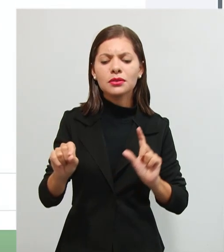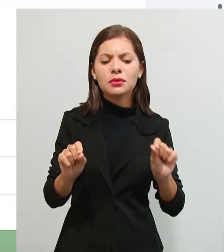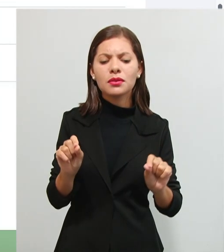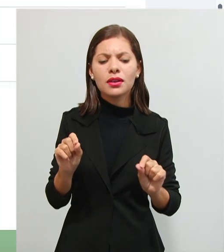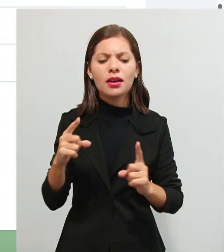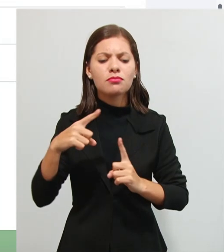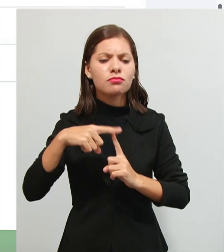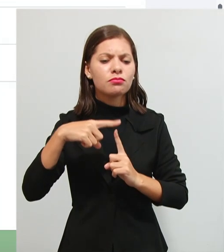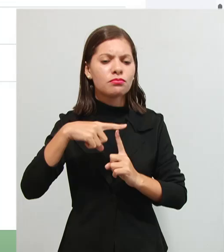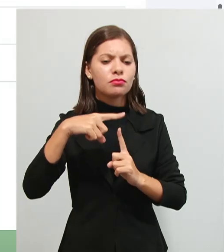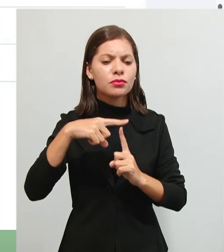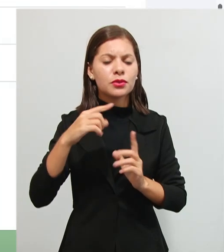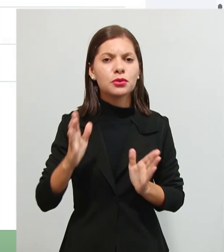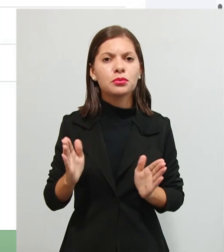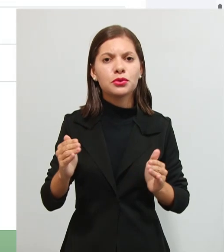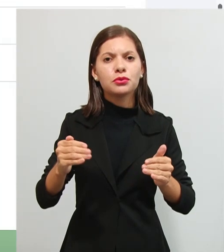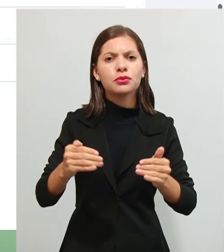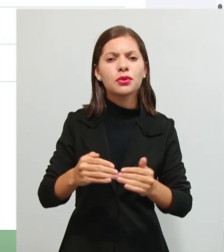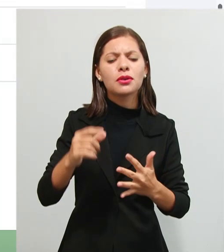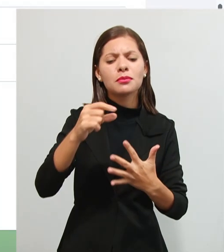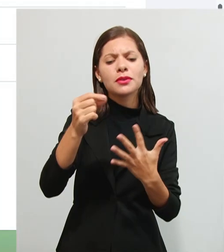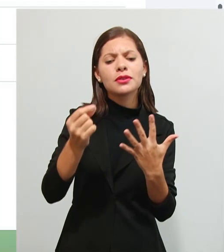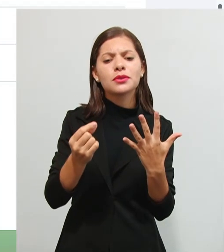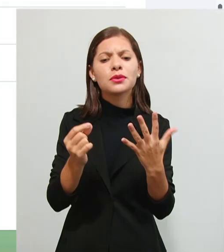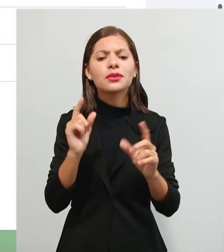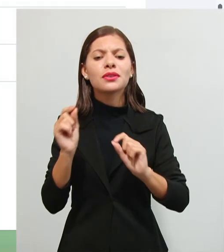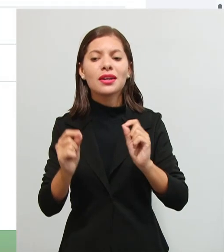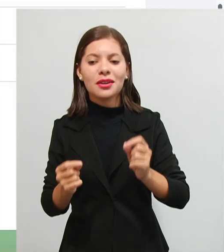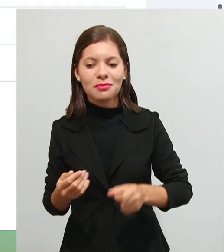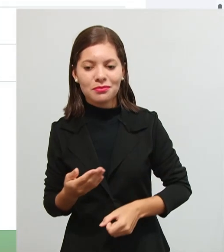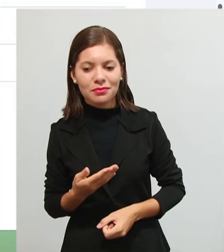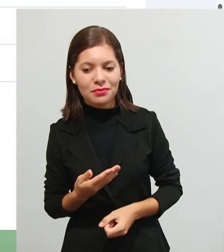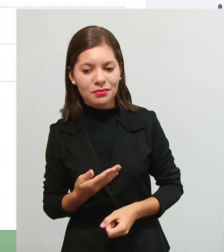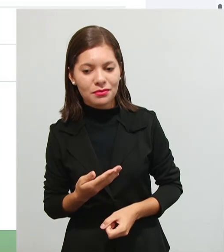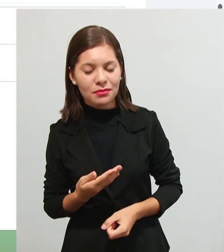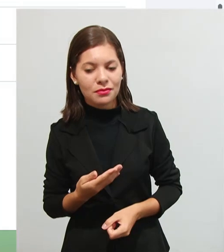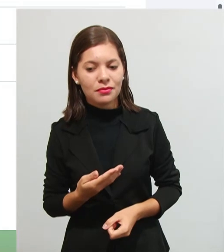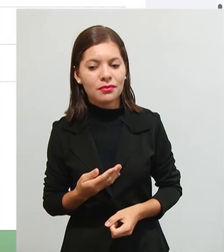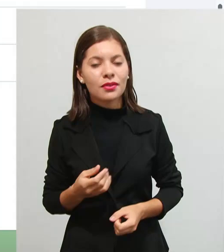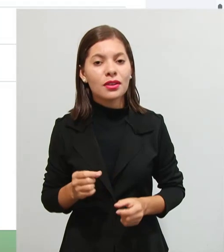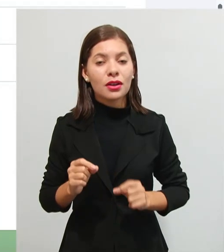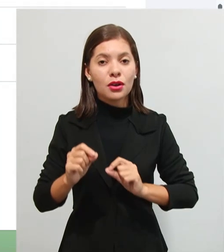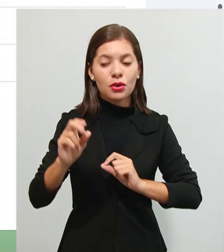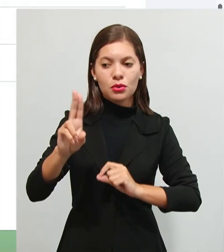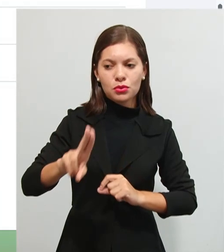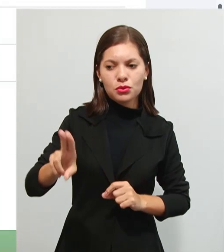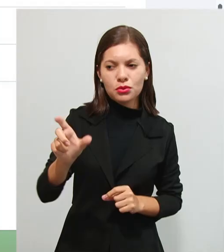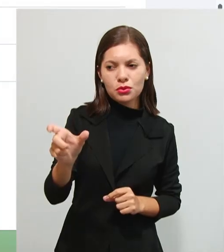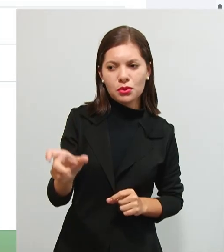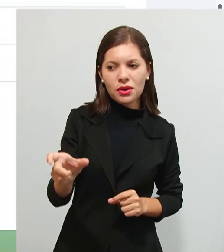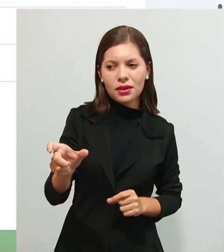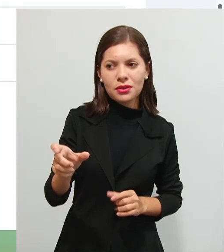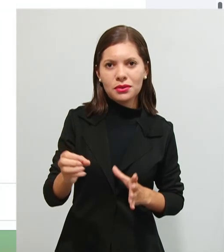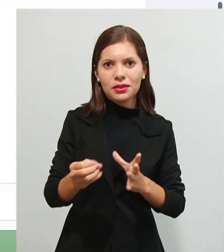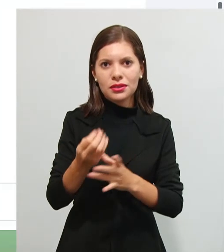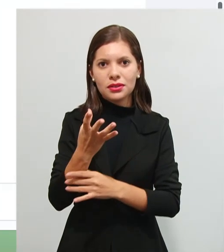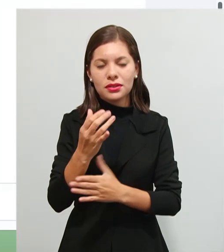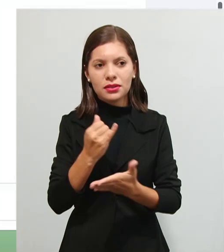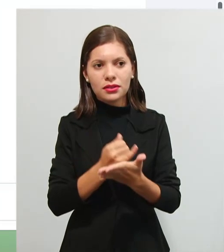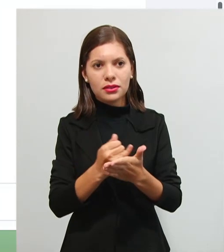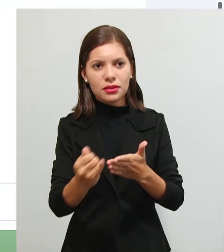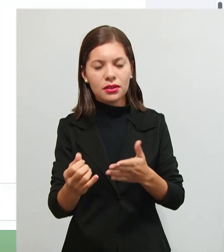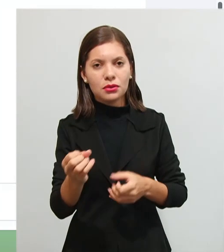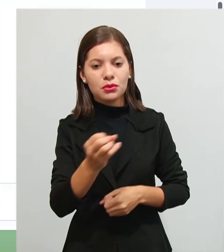de fórum. Quais são as opções de tipos de fórum? Cada usuário inicia apenas um novo tópico, um fórum